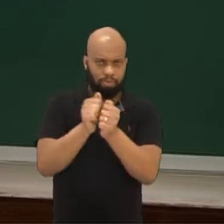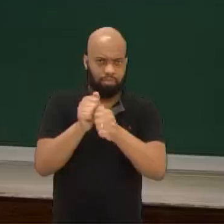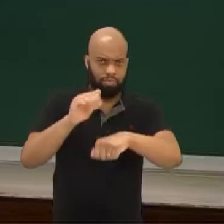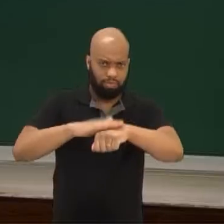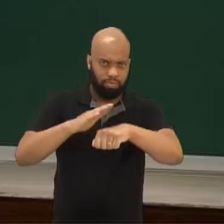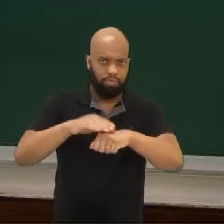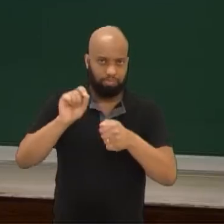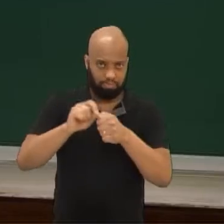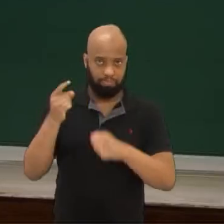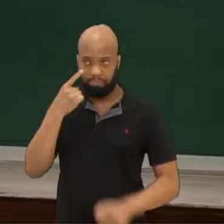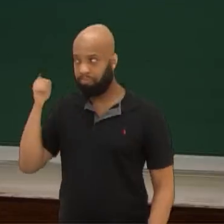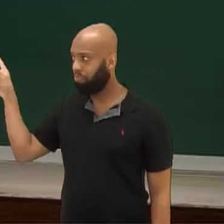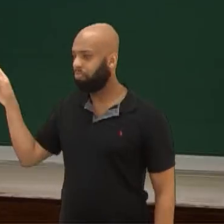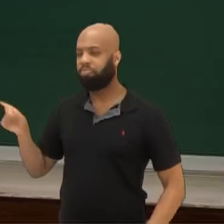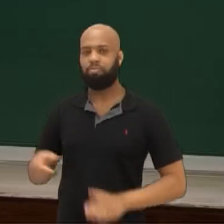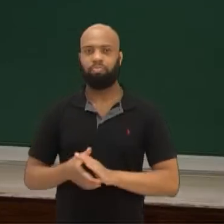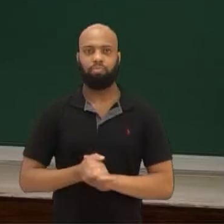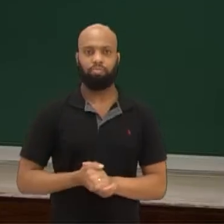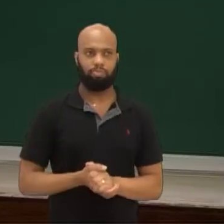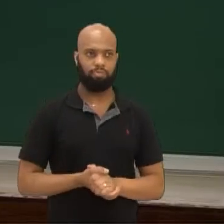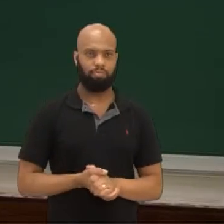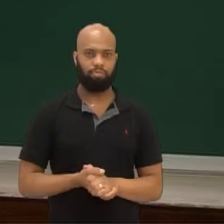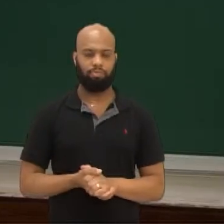vamos lá. Dobrando ao meio.